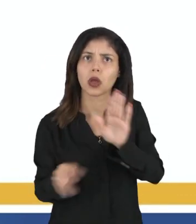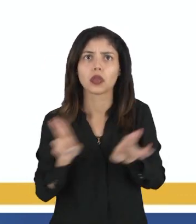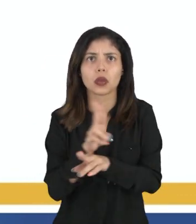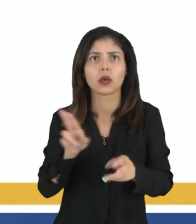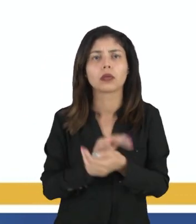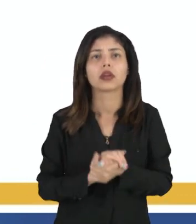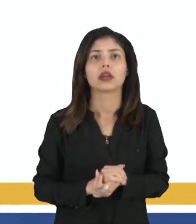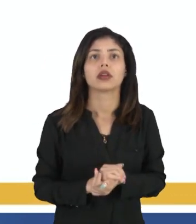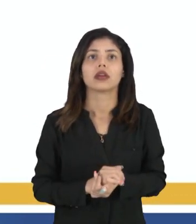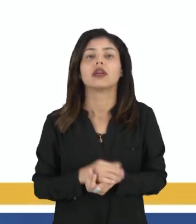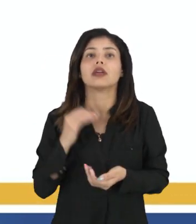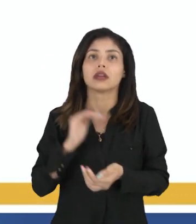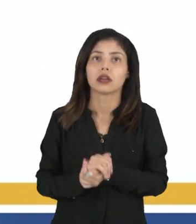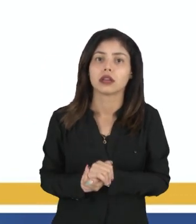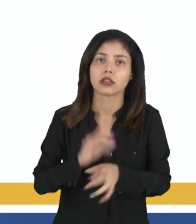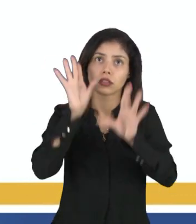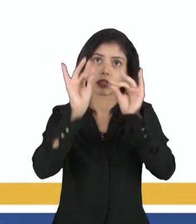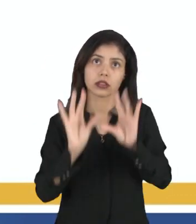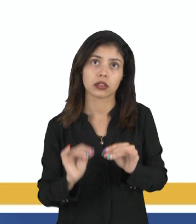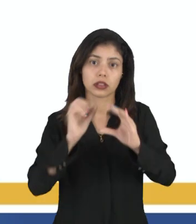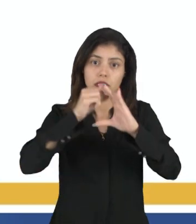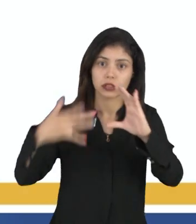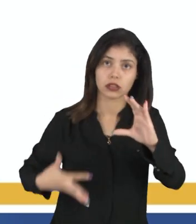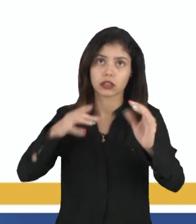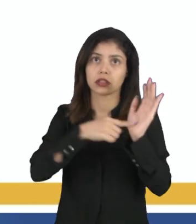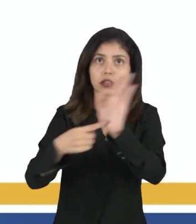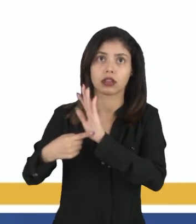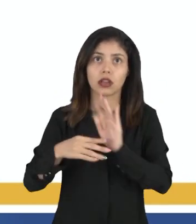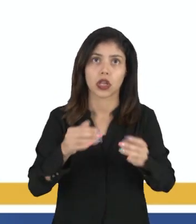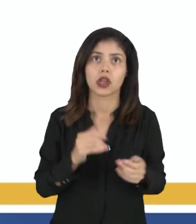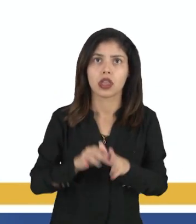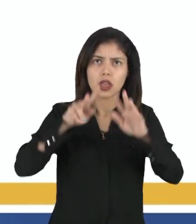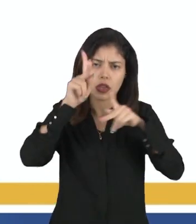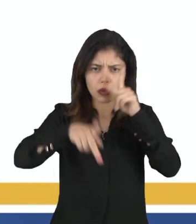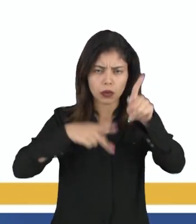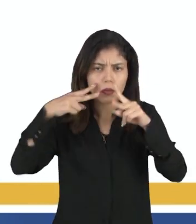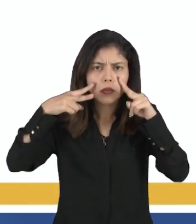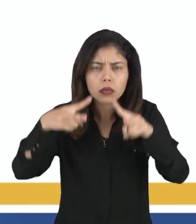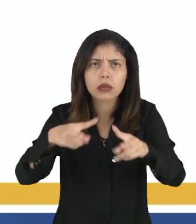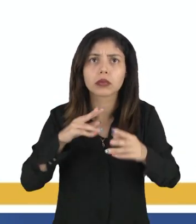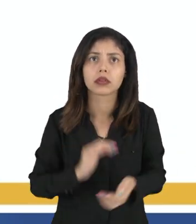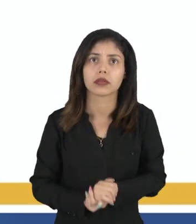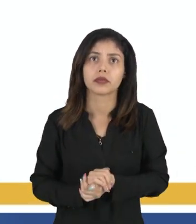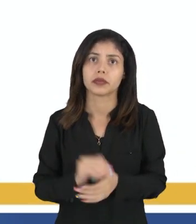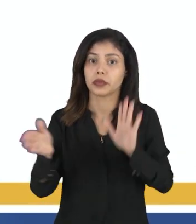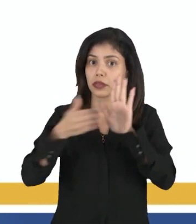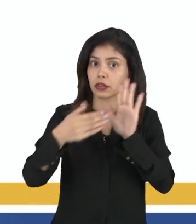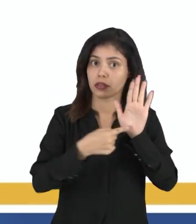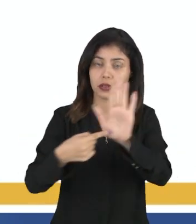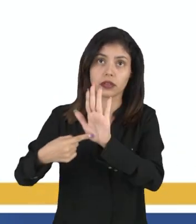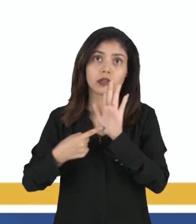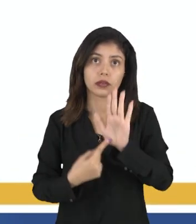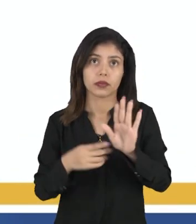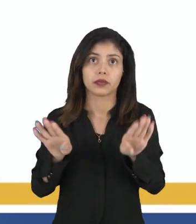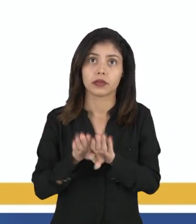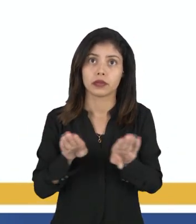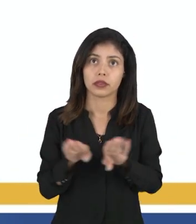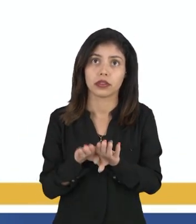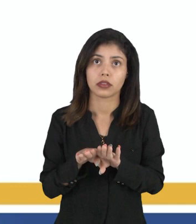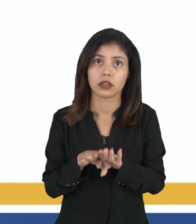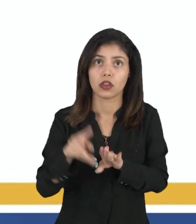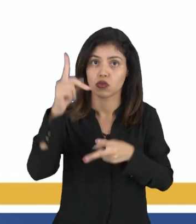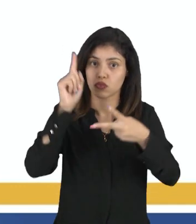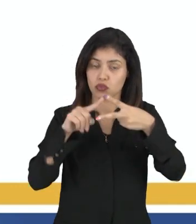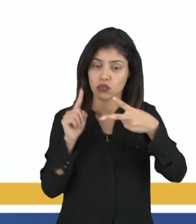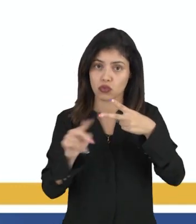de espécies, facilitando a comunicação entre cientistas e público interessado, foi proposto essa regra de